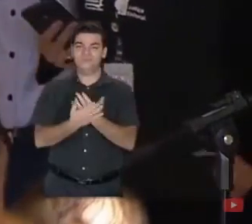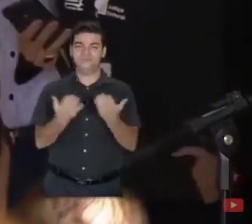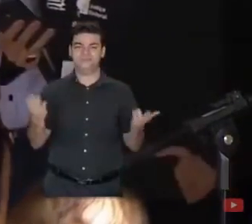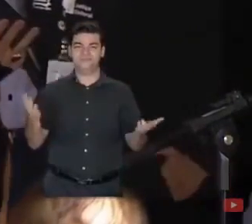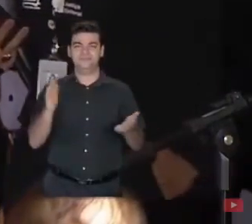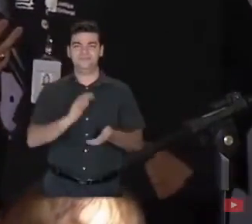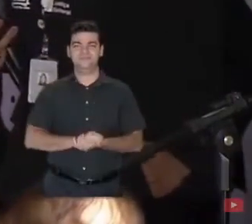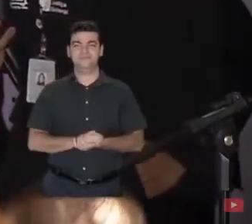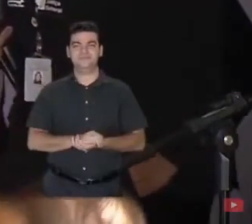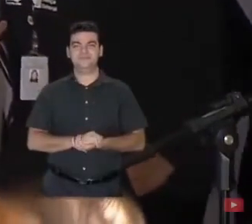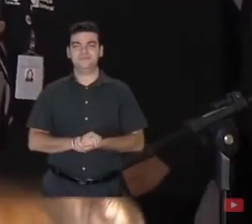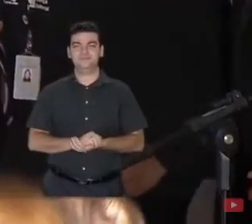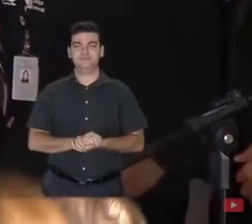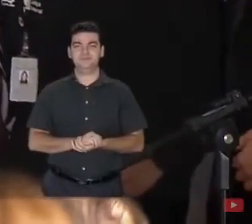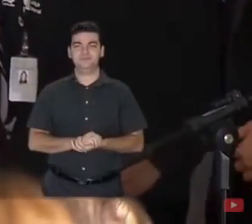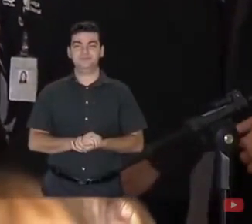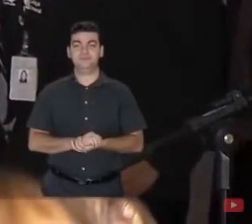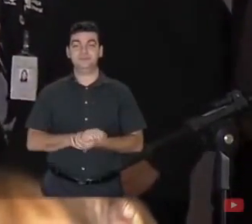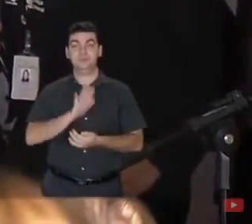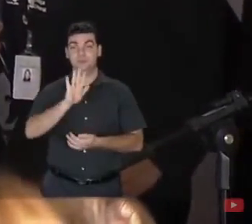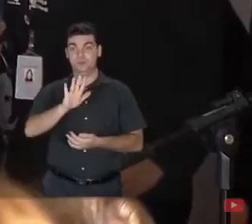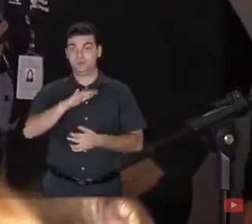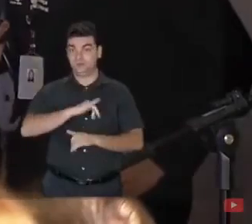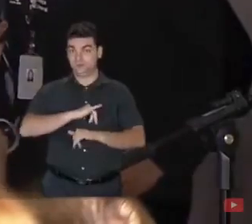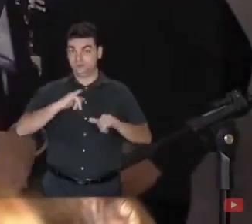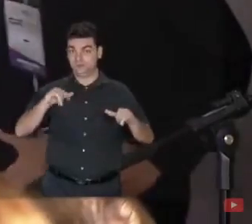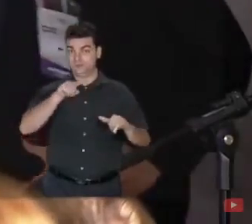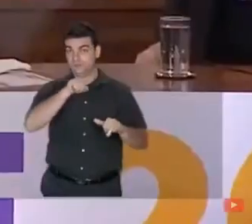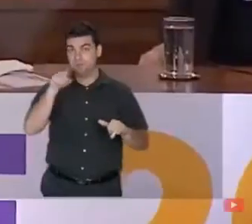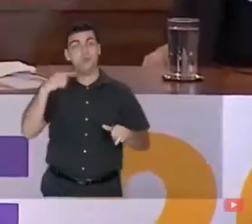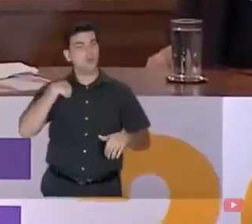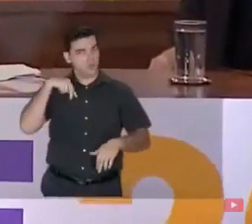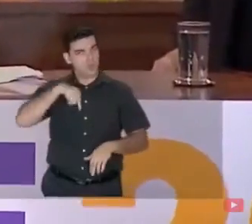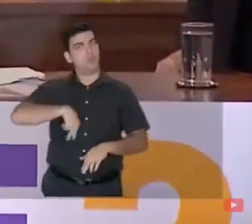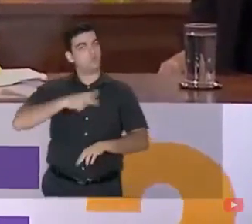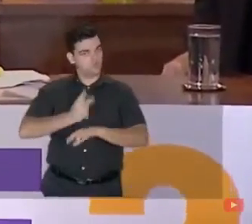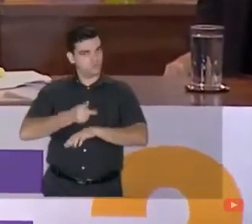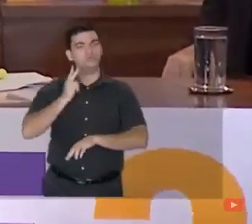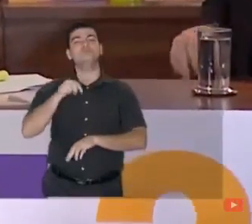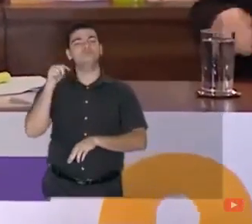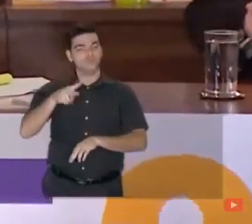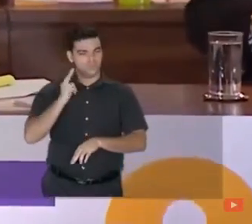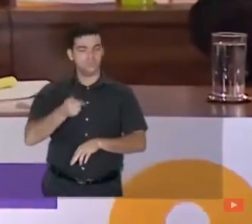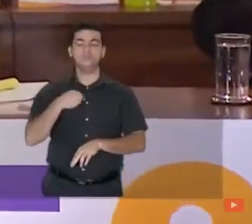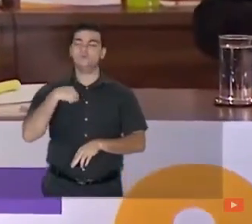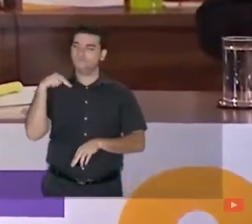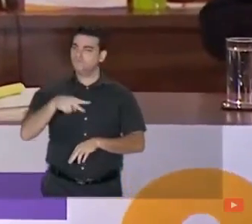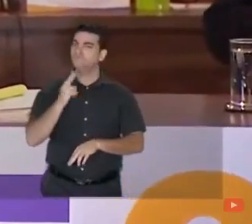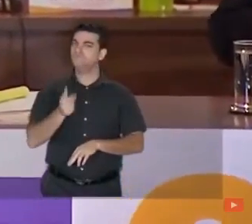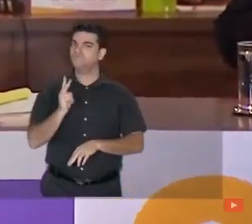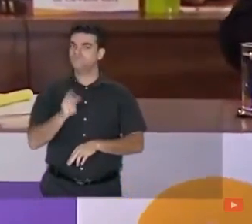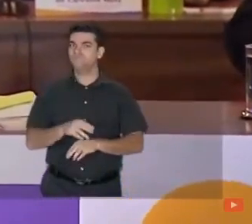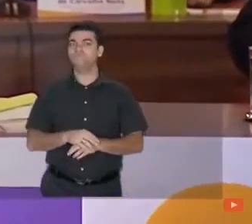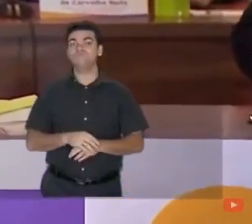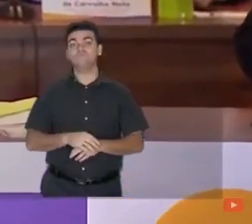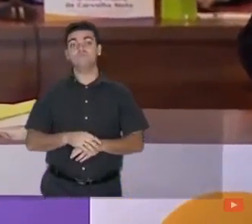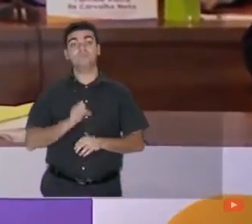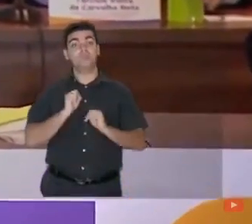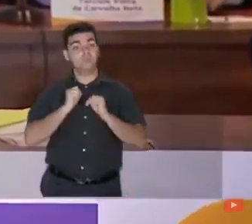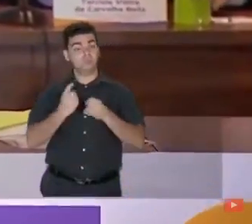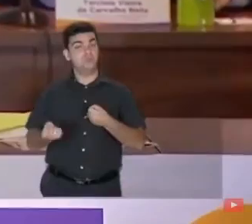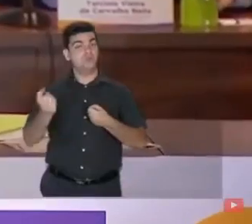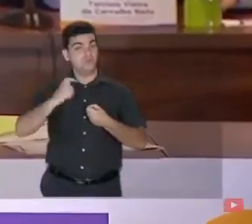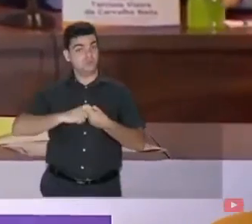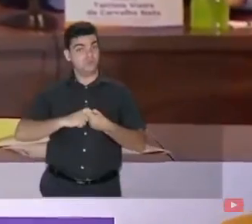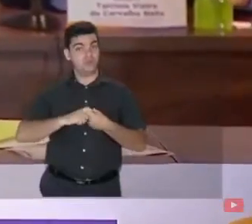noite. De avisar que eu vou continuar aqui no Tribunal Superior Eleitoral e